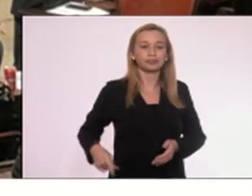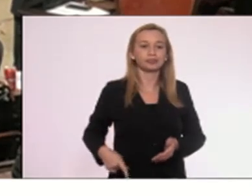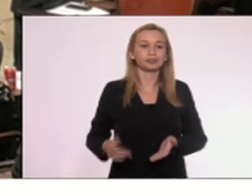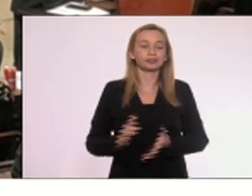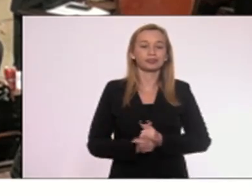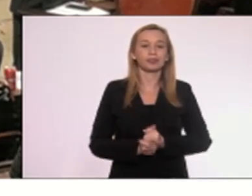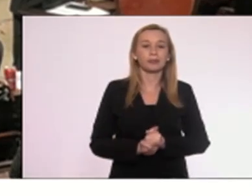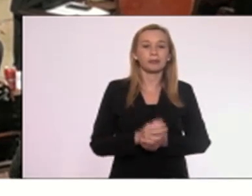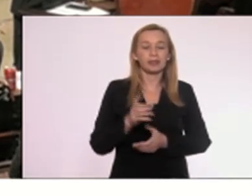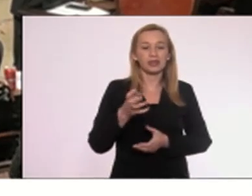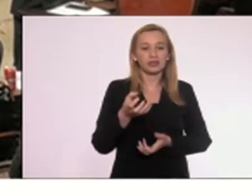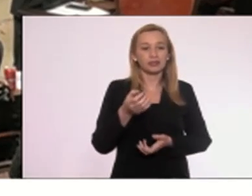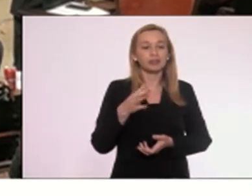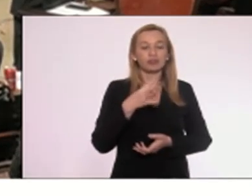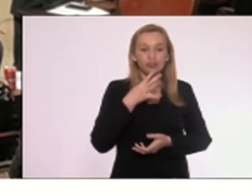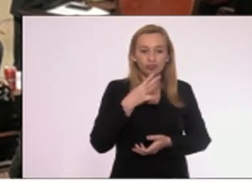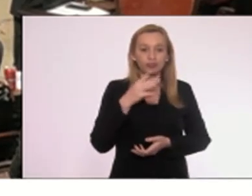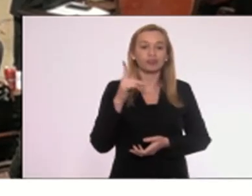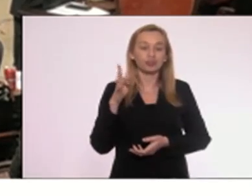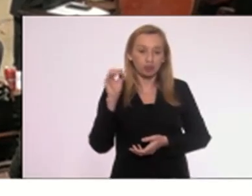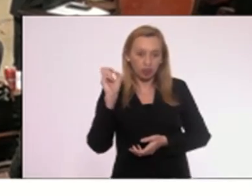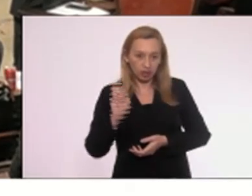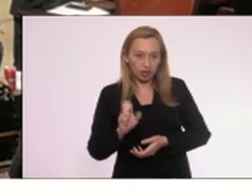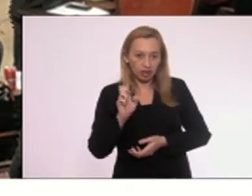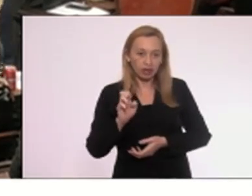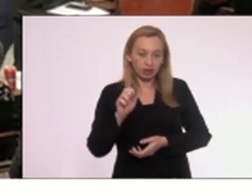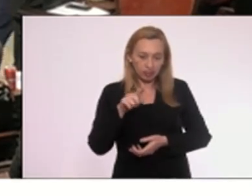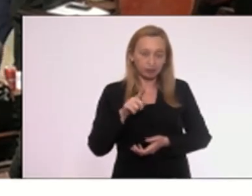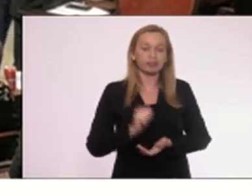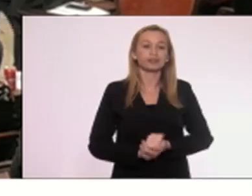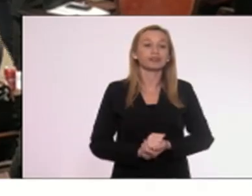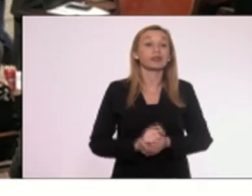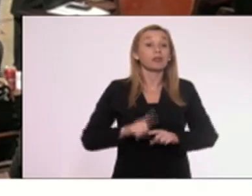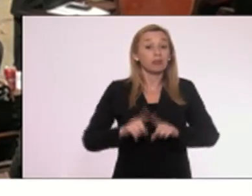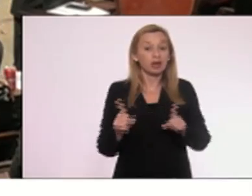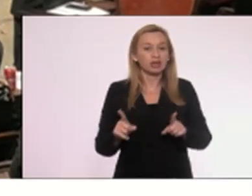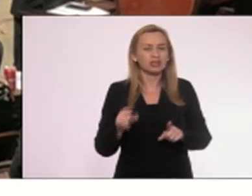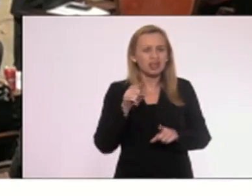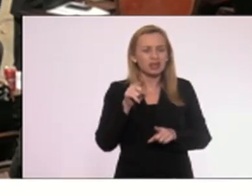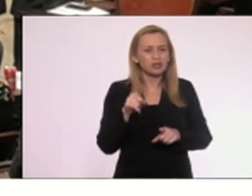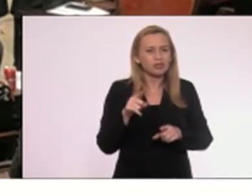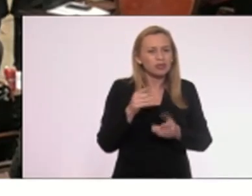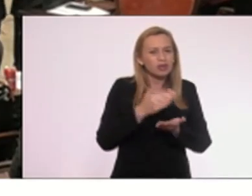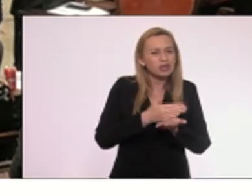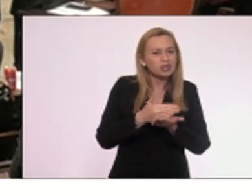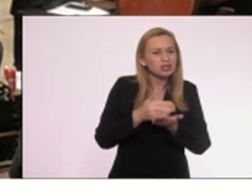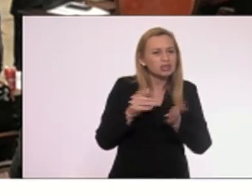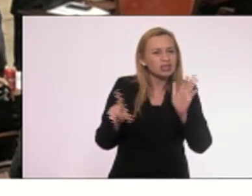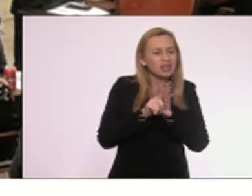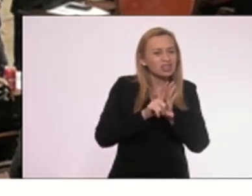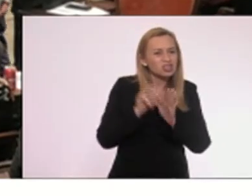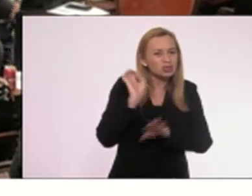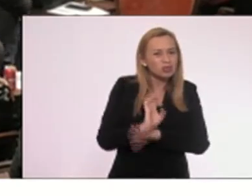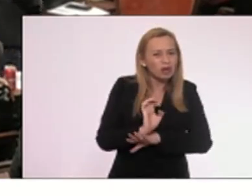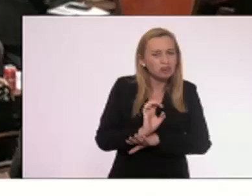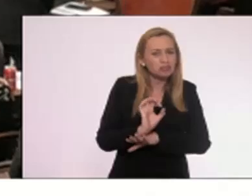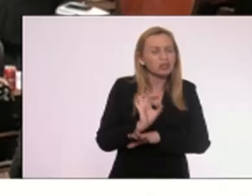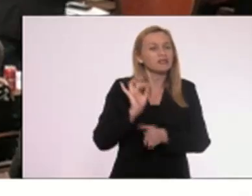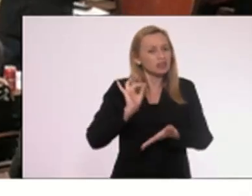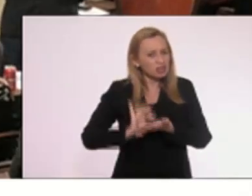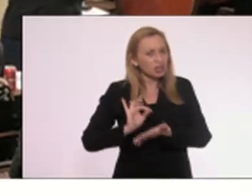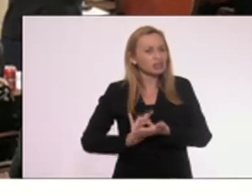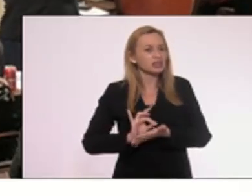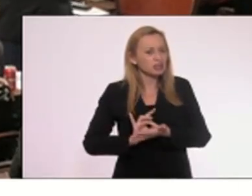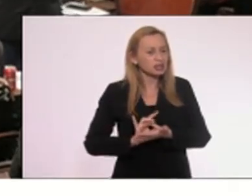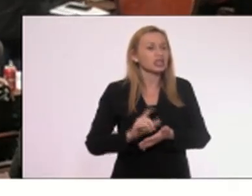conheço razoavelmente bem o PROERD, talvez não tanto quanto Vossa Excelência, mas assim, ele foi consagrado em lei estadual. Essa que é a verdade.